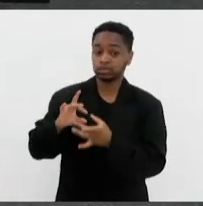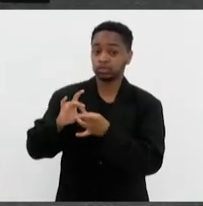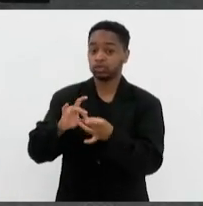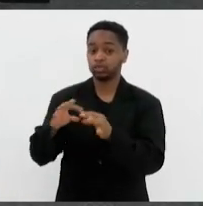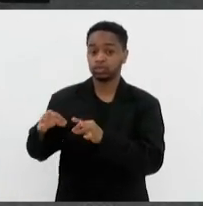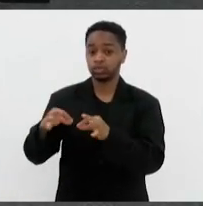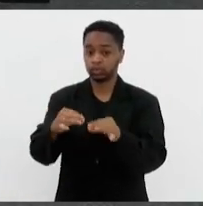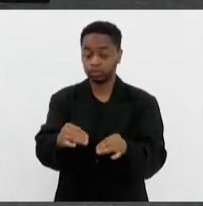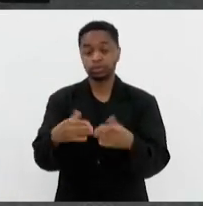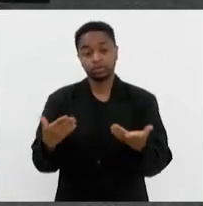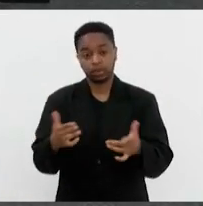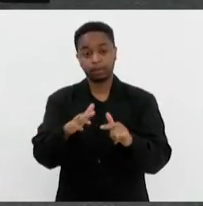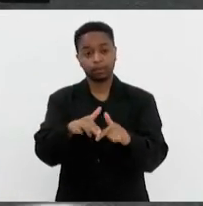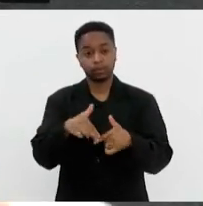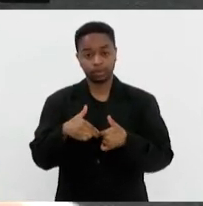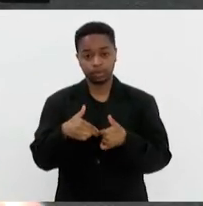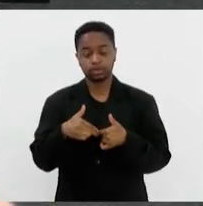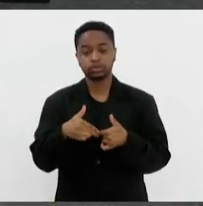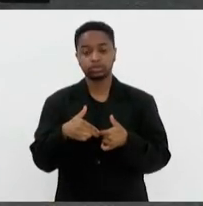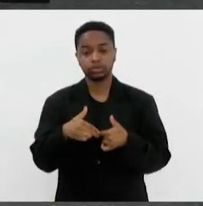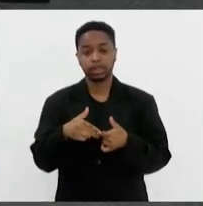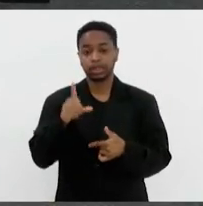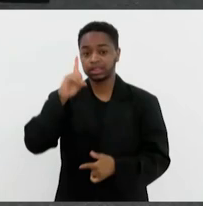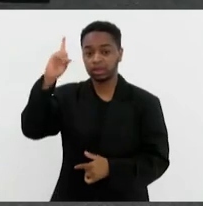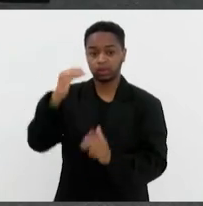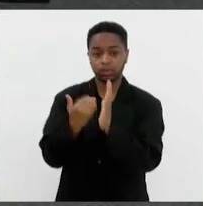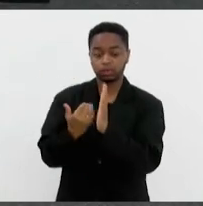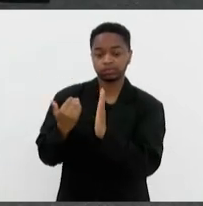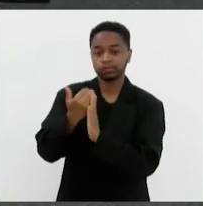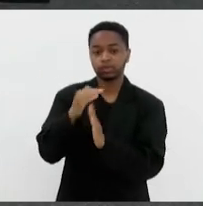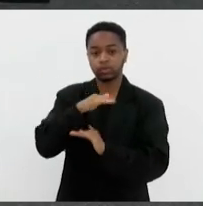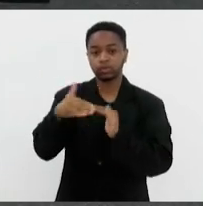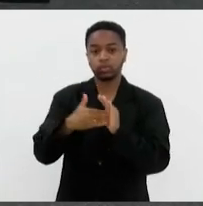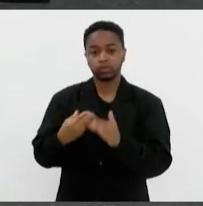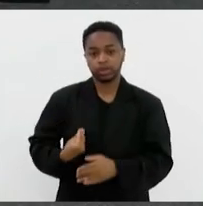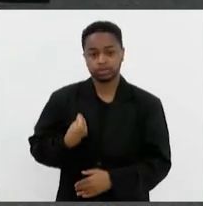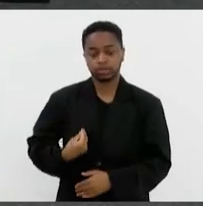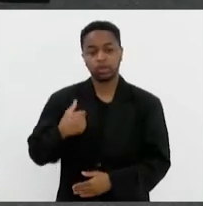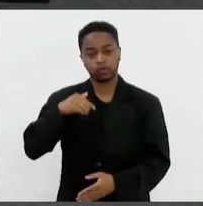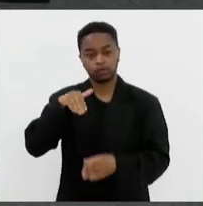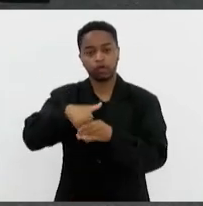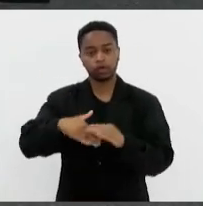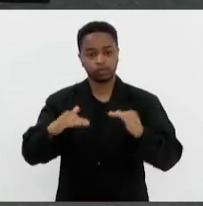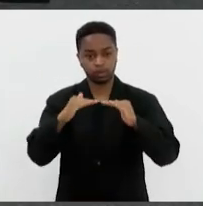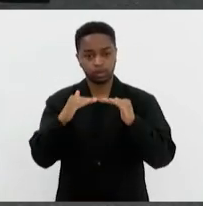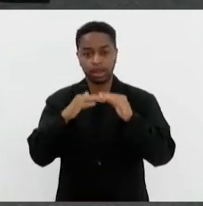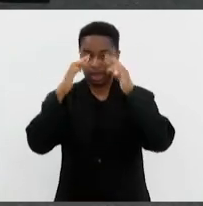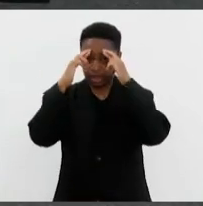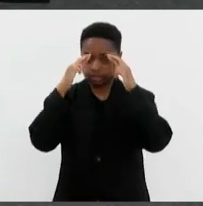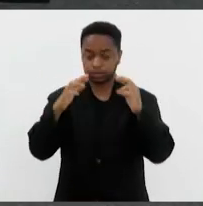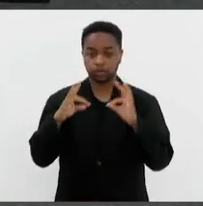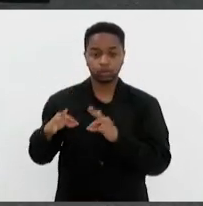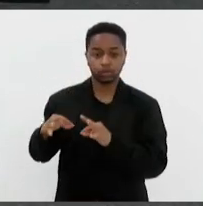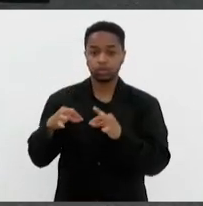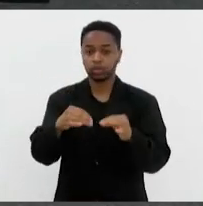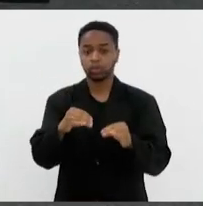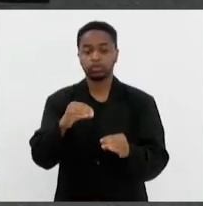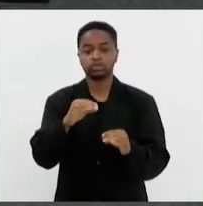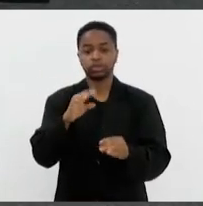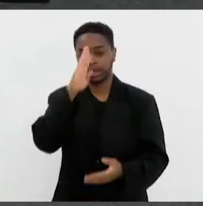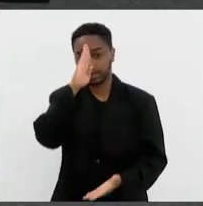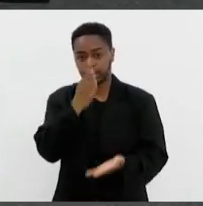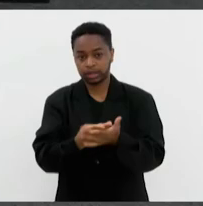estar em tudo, né, e ser tudo que existe, eu voto favorável, respeitando a todas as